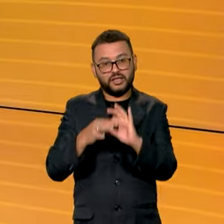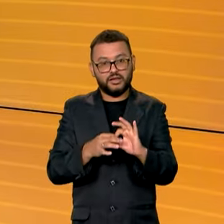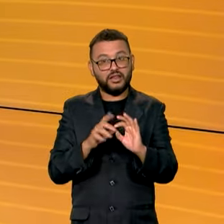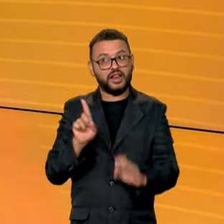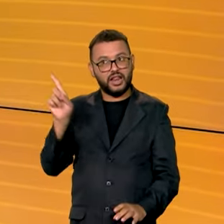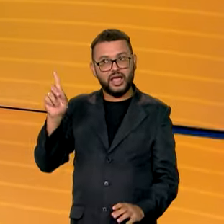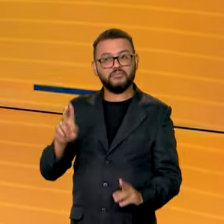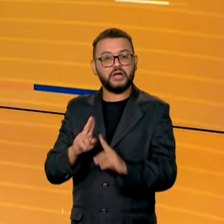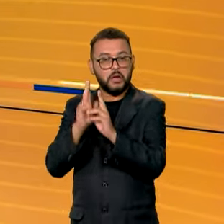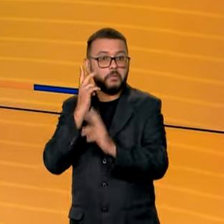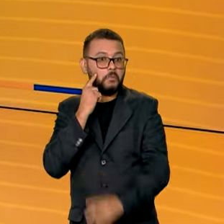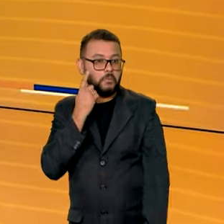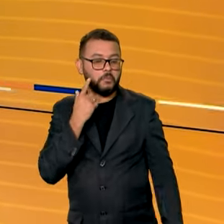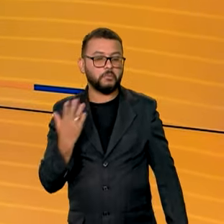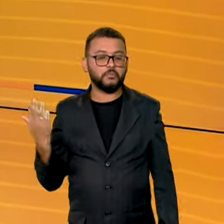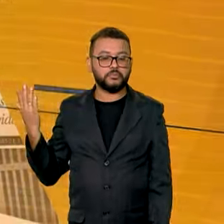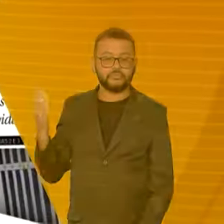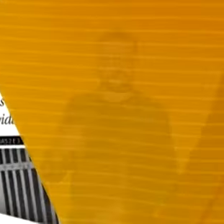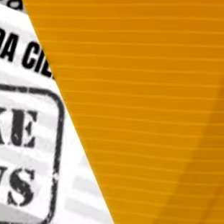de Paris. Vamos acompanhar.